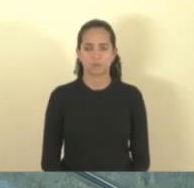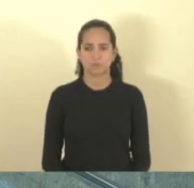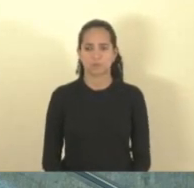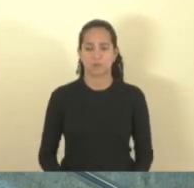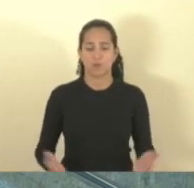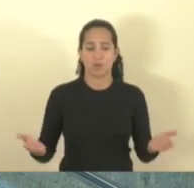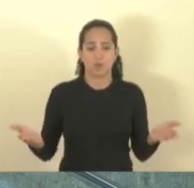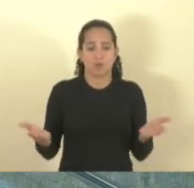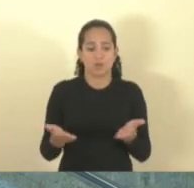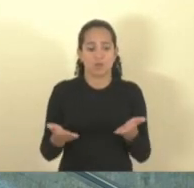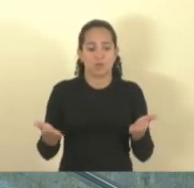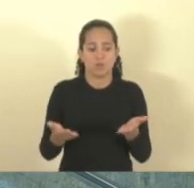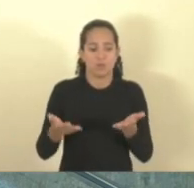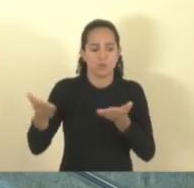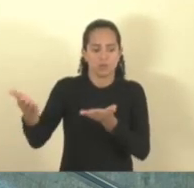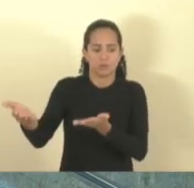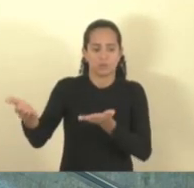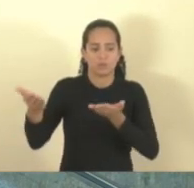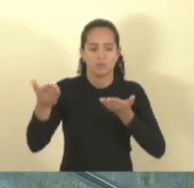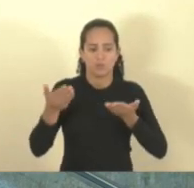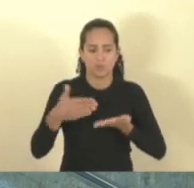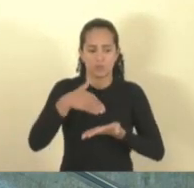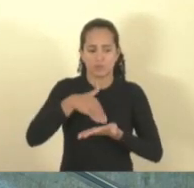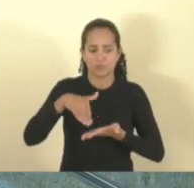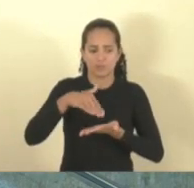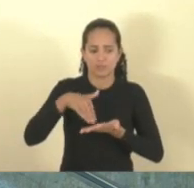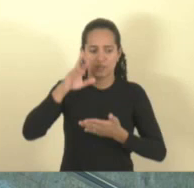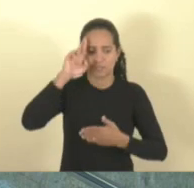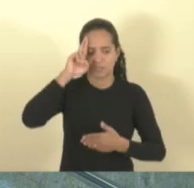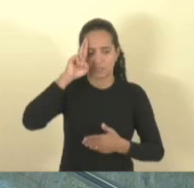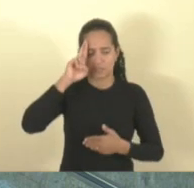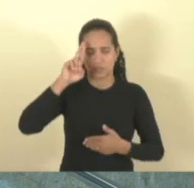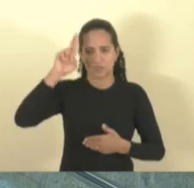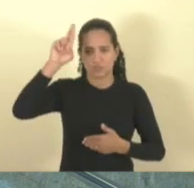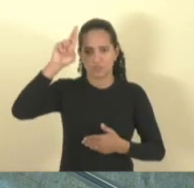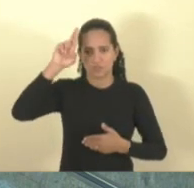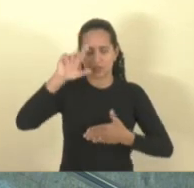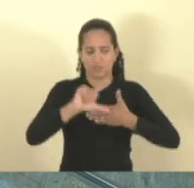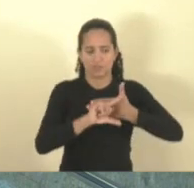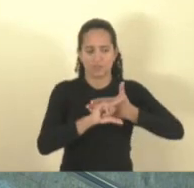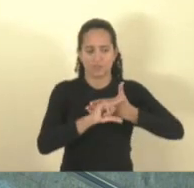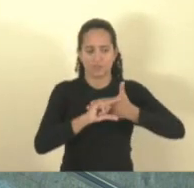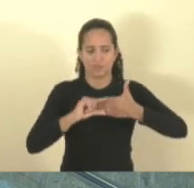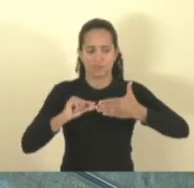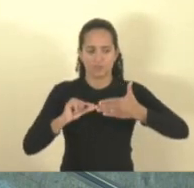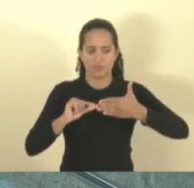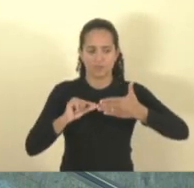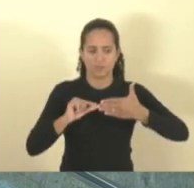Para o seu pronunciamento, é convidado o secretário-chefe da Casa Civil, Júnior Abreu.